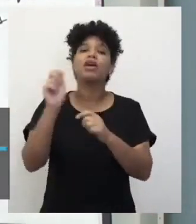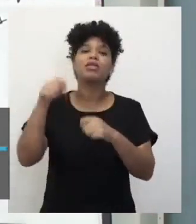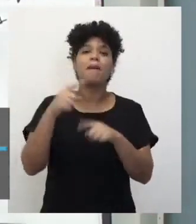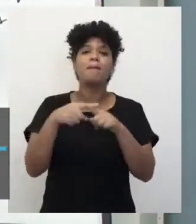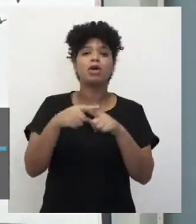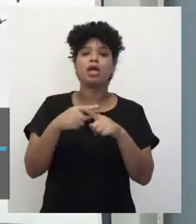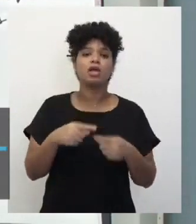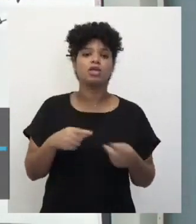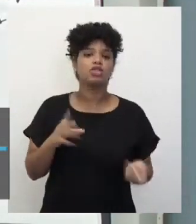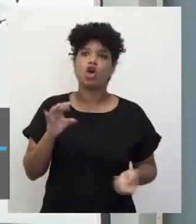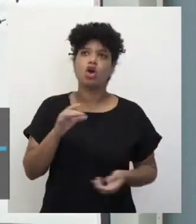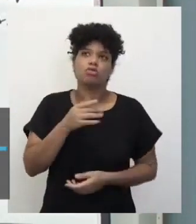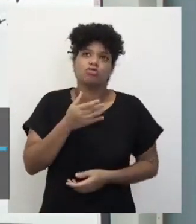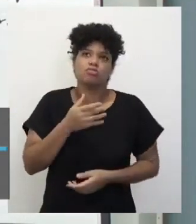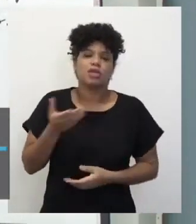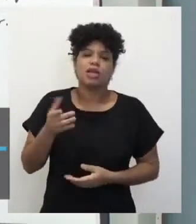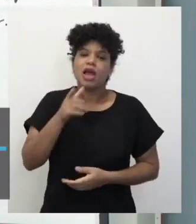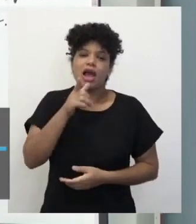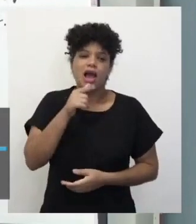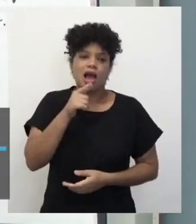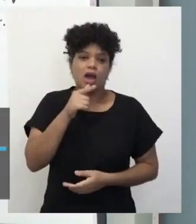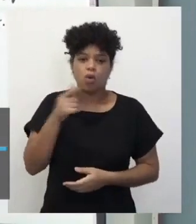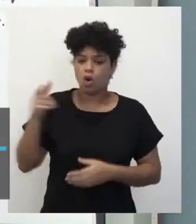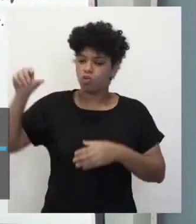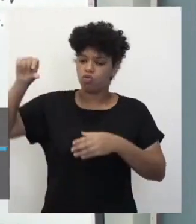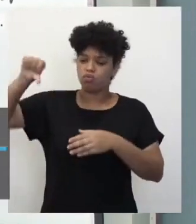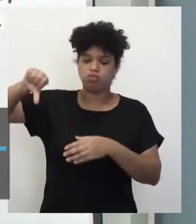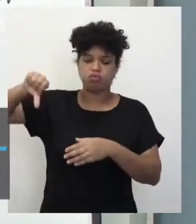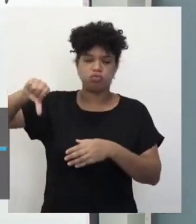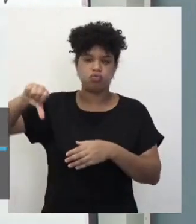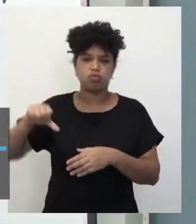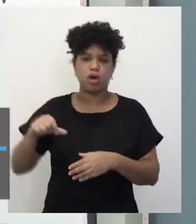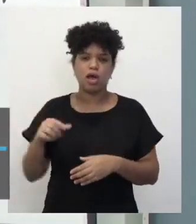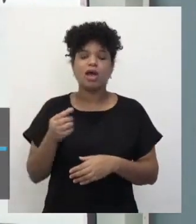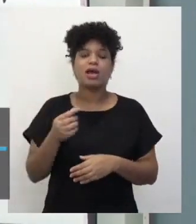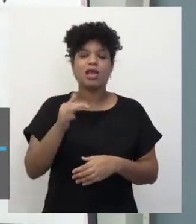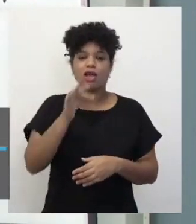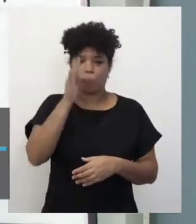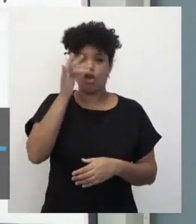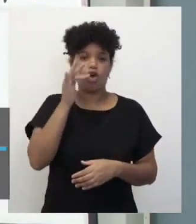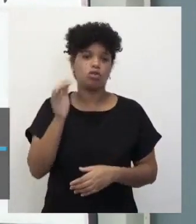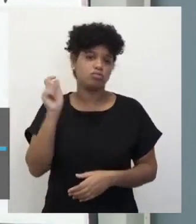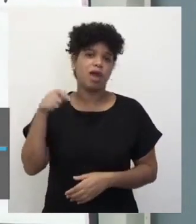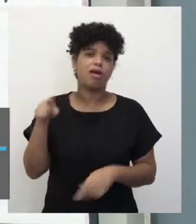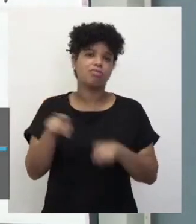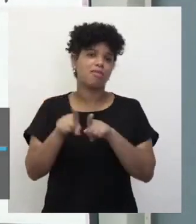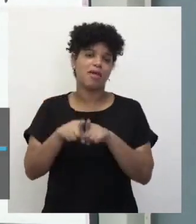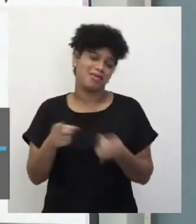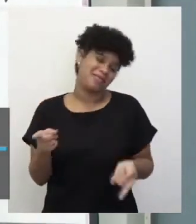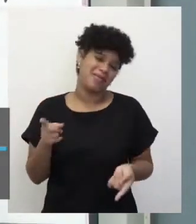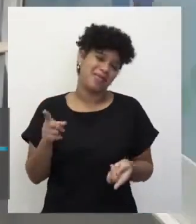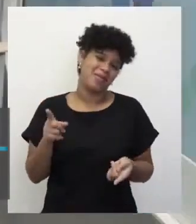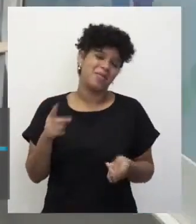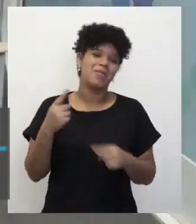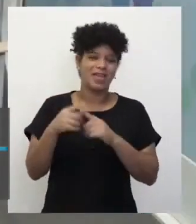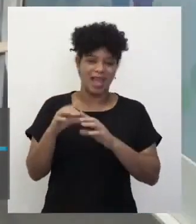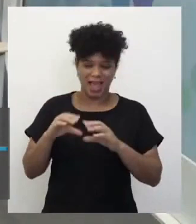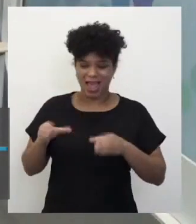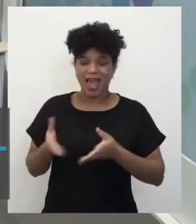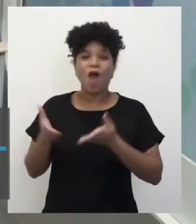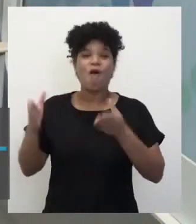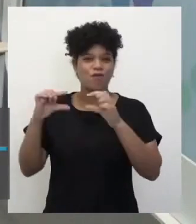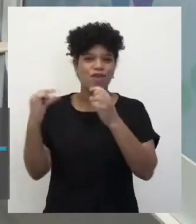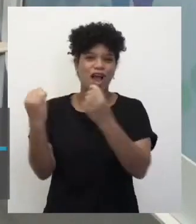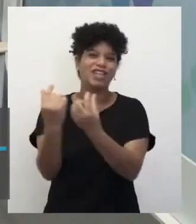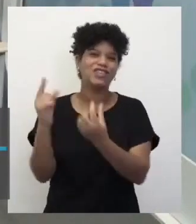água e colocar sua florzinha ali, sim. Não é porque ele é um vaso caríssimo que ele vai deixar de ser um vaso, tá bom? A Pro Margarete mencionou aqui os